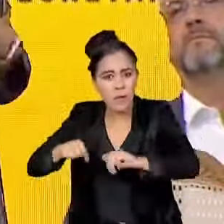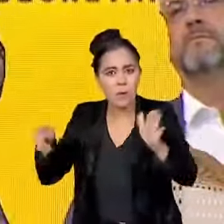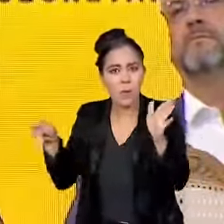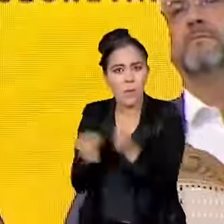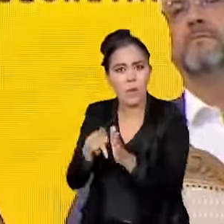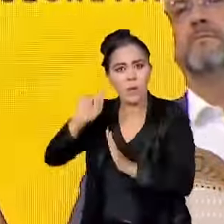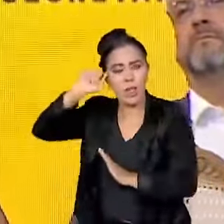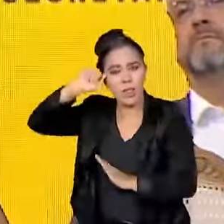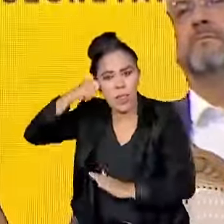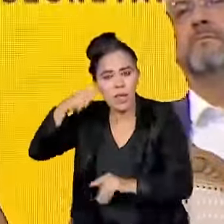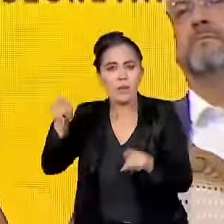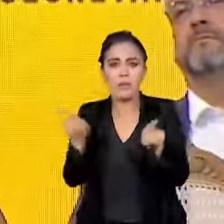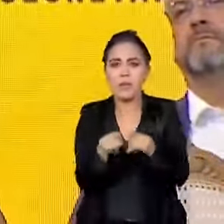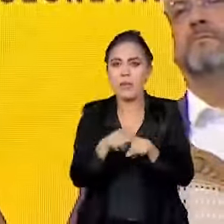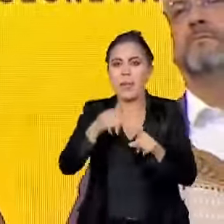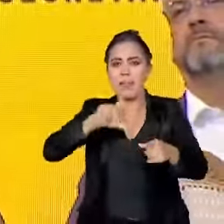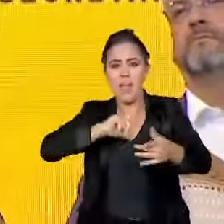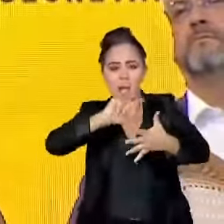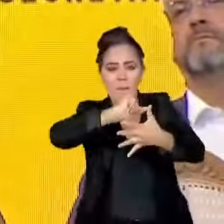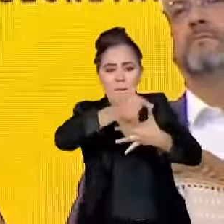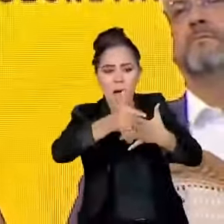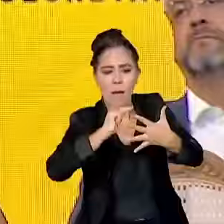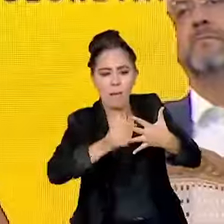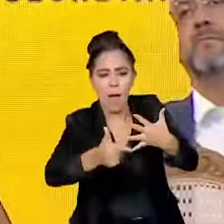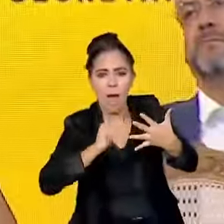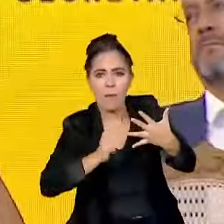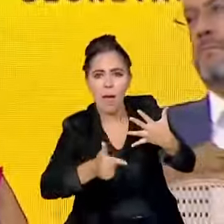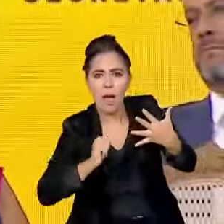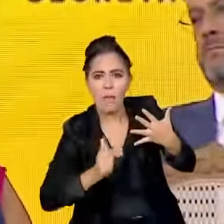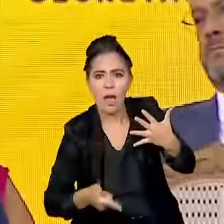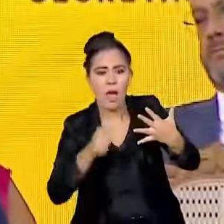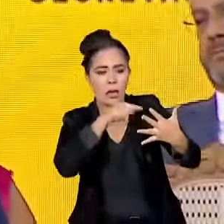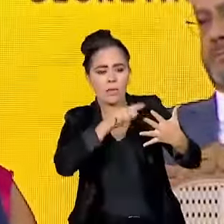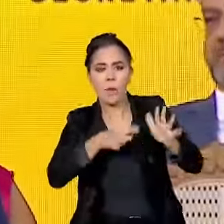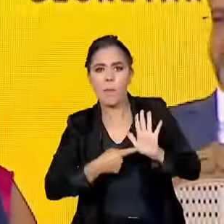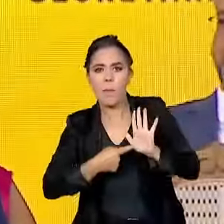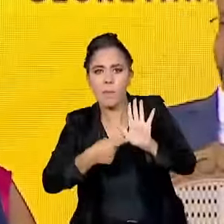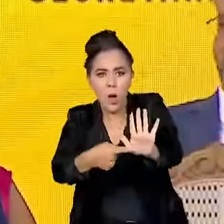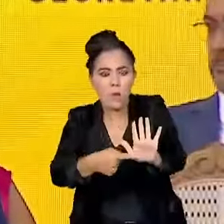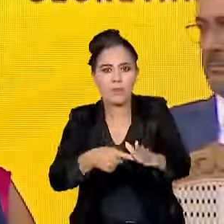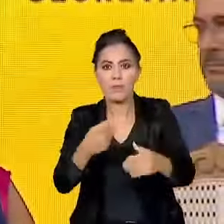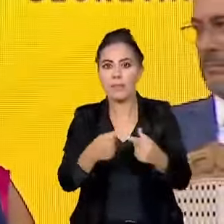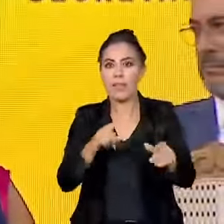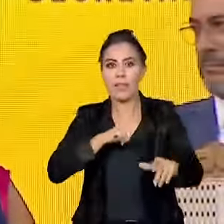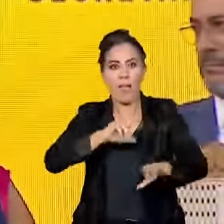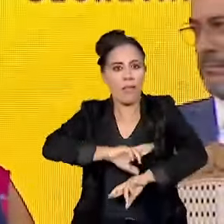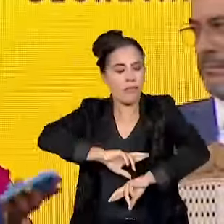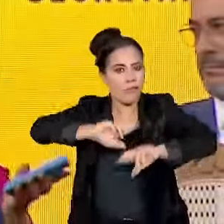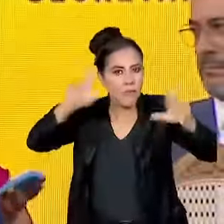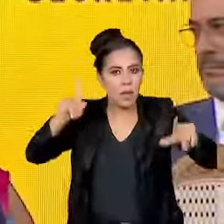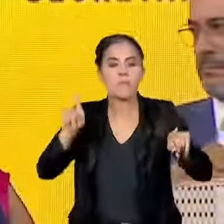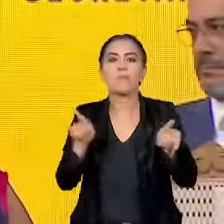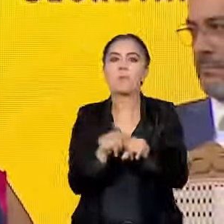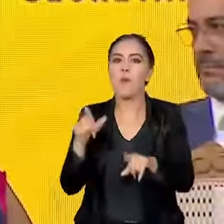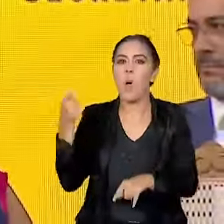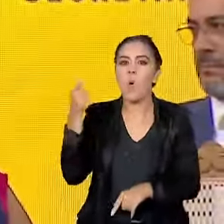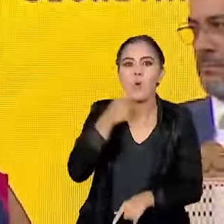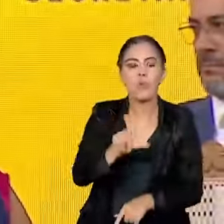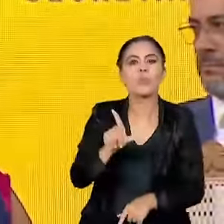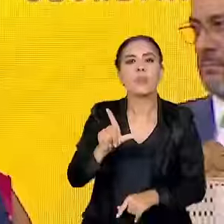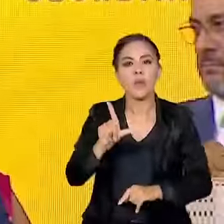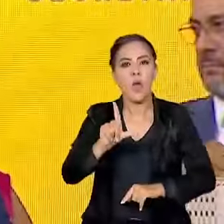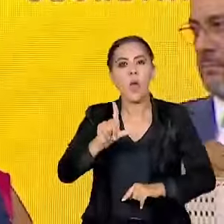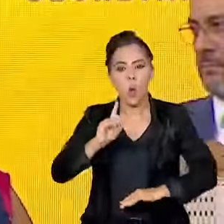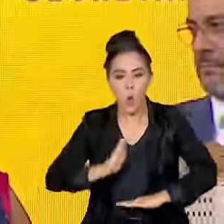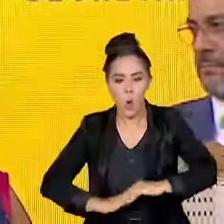né, todas as ações desenhadas em conjunto, para a gente fez muita diferença e a gente conseguiu construir